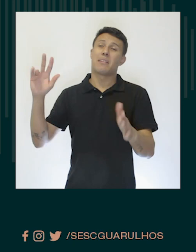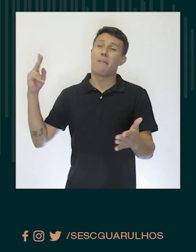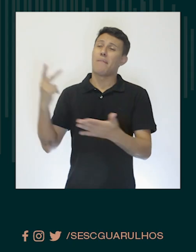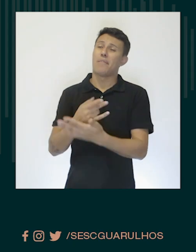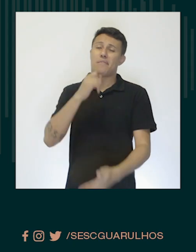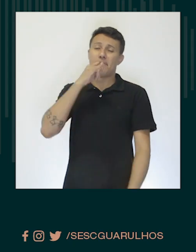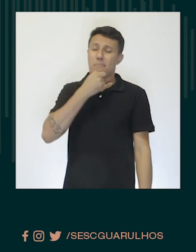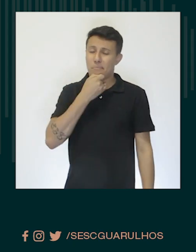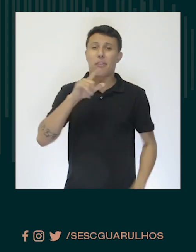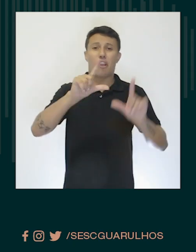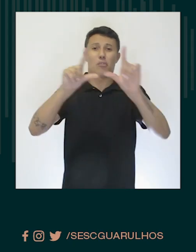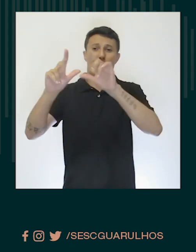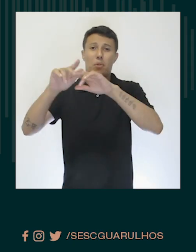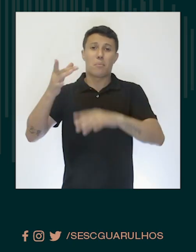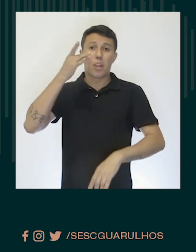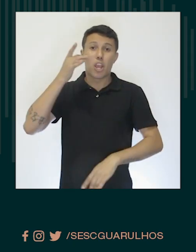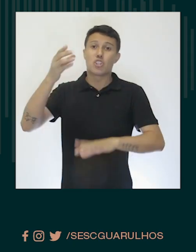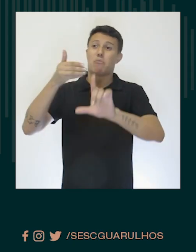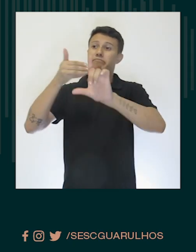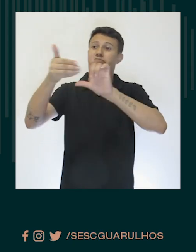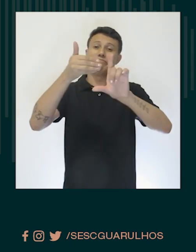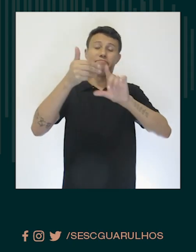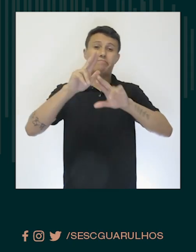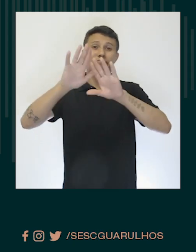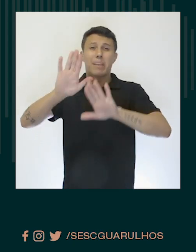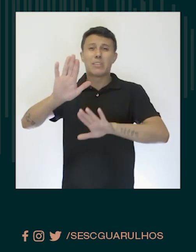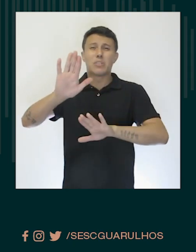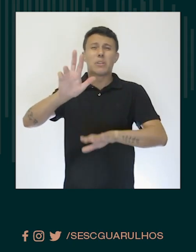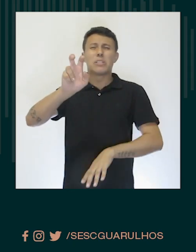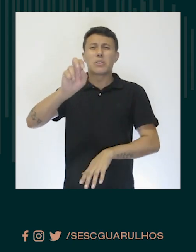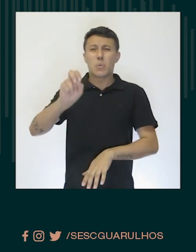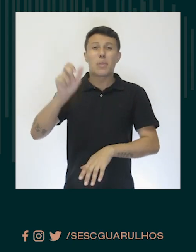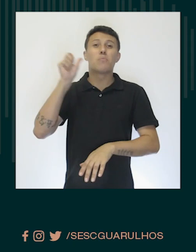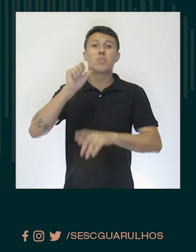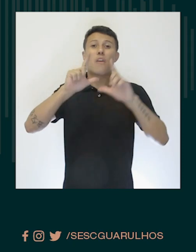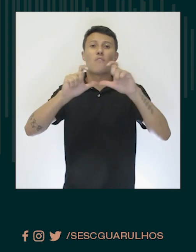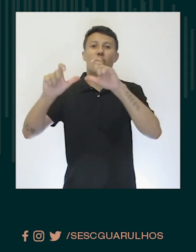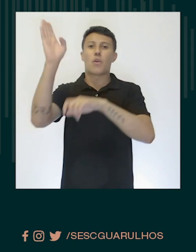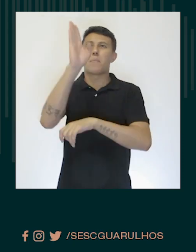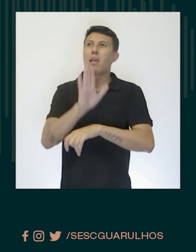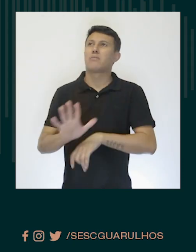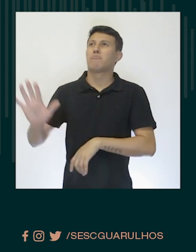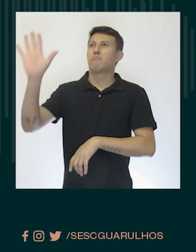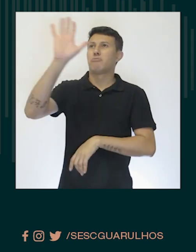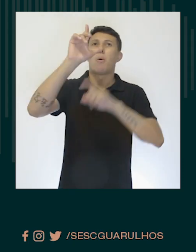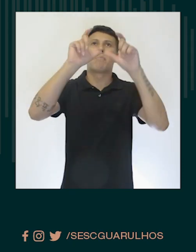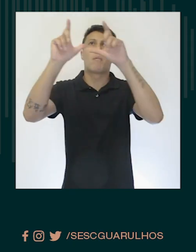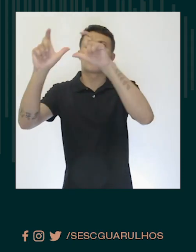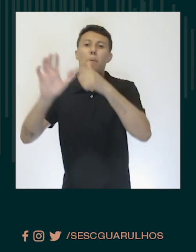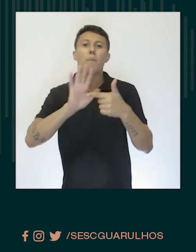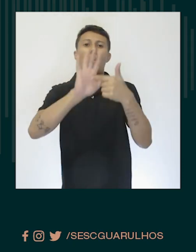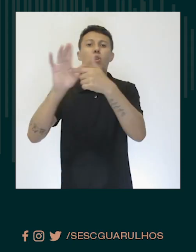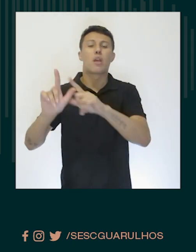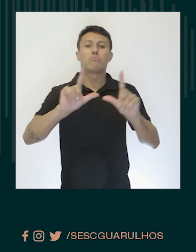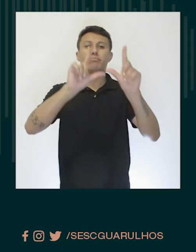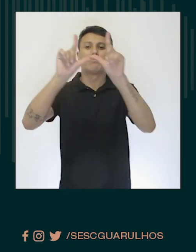está acontecendo de forma virtual. Então são mais de 50 fotógrafas do Brasil inteiro expondo suas fotografias. Inclusive